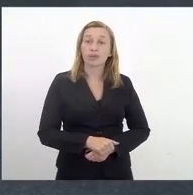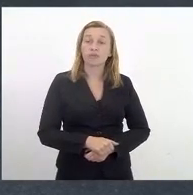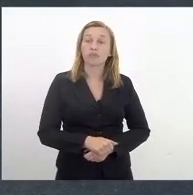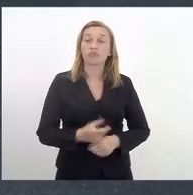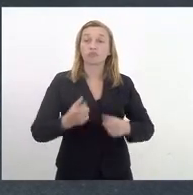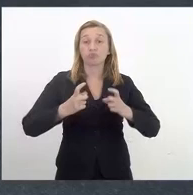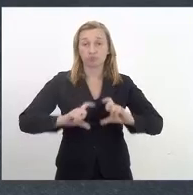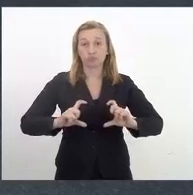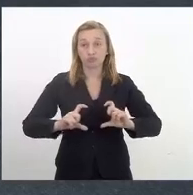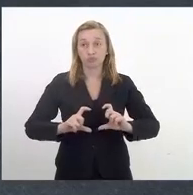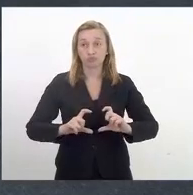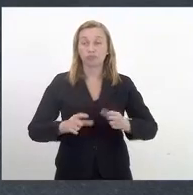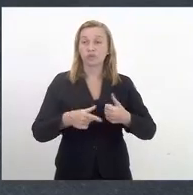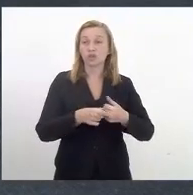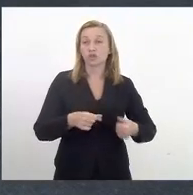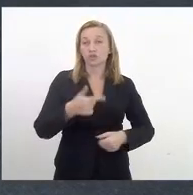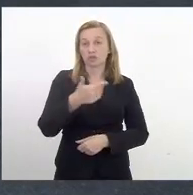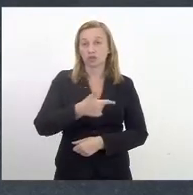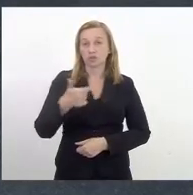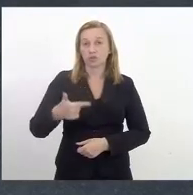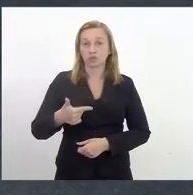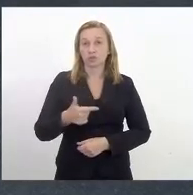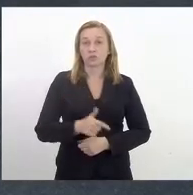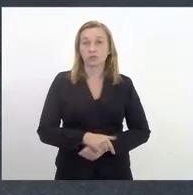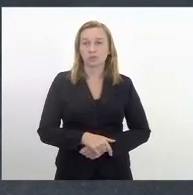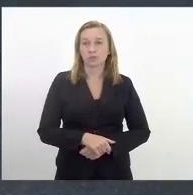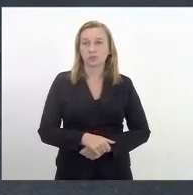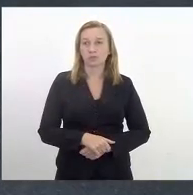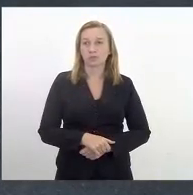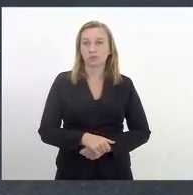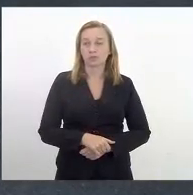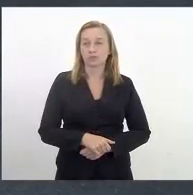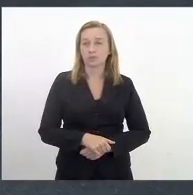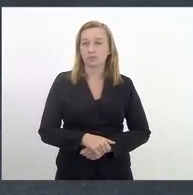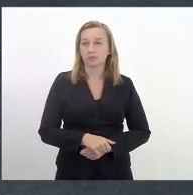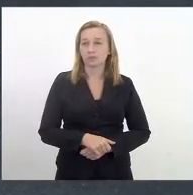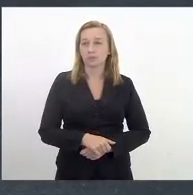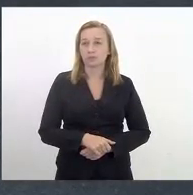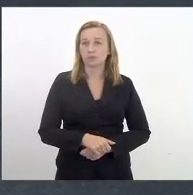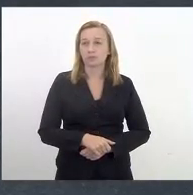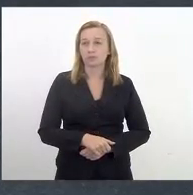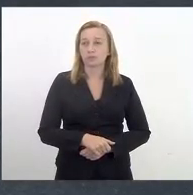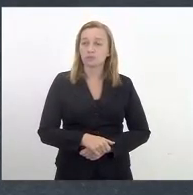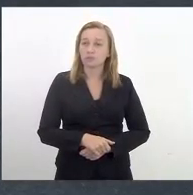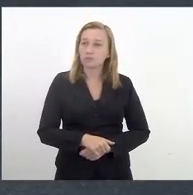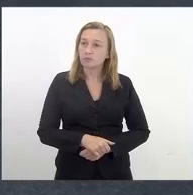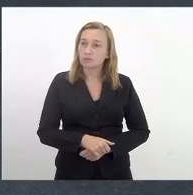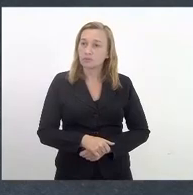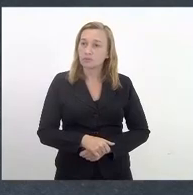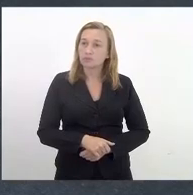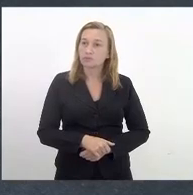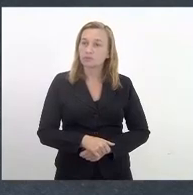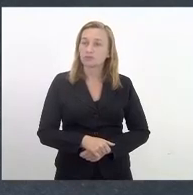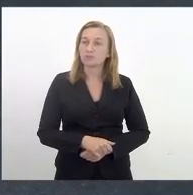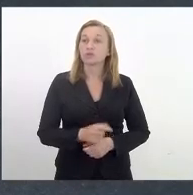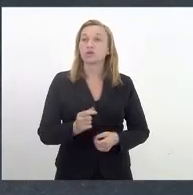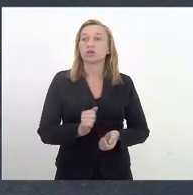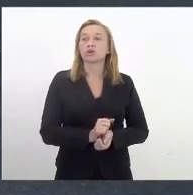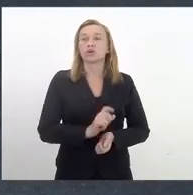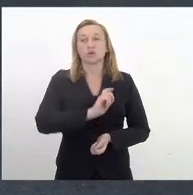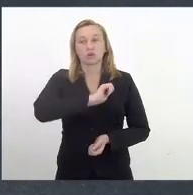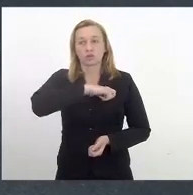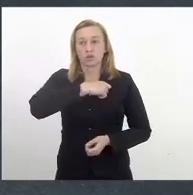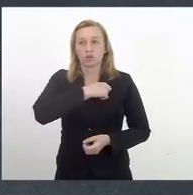parágrafo 1 do artigo 22 fica suspensa a aplicação do